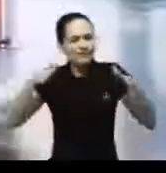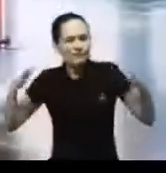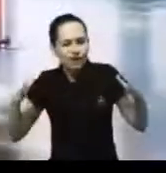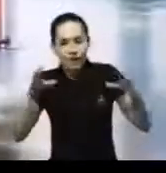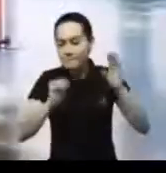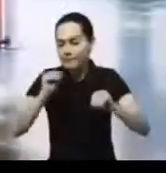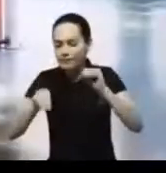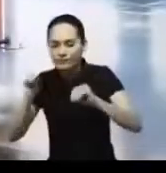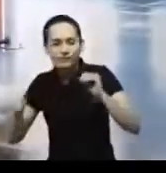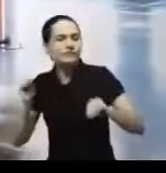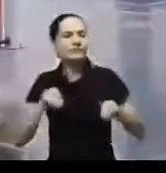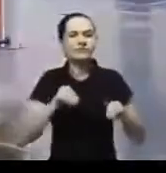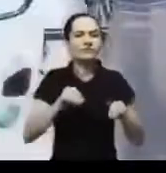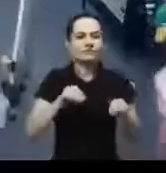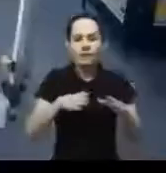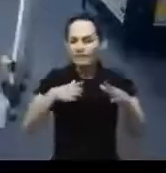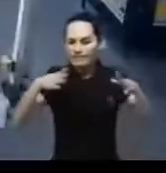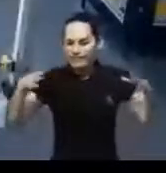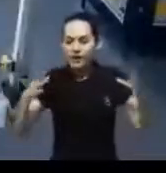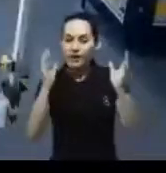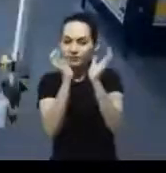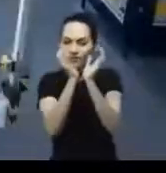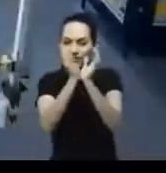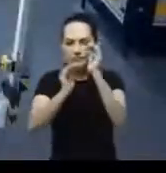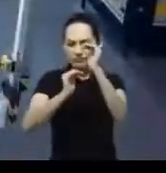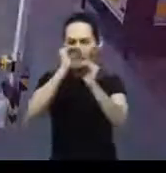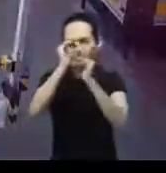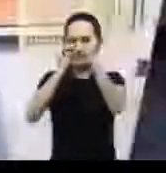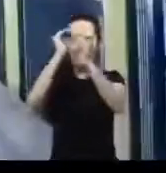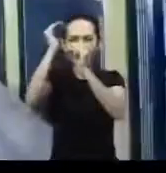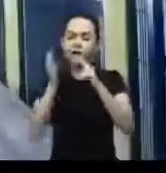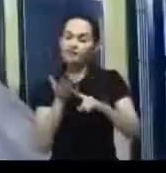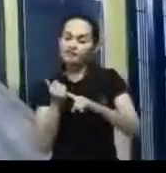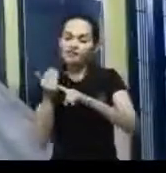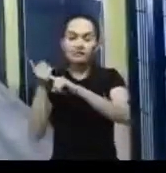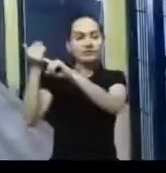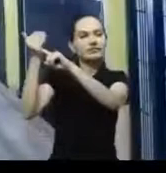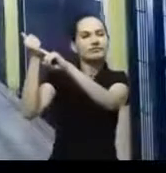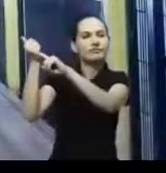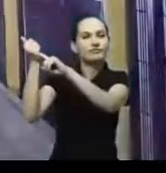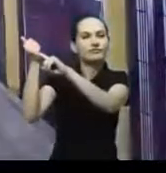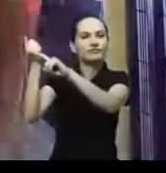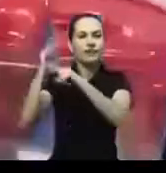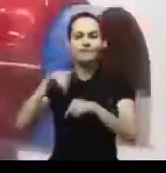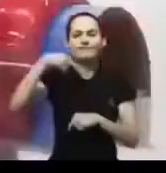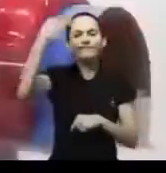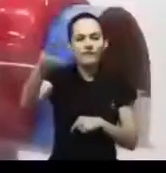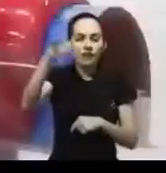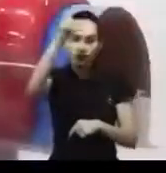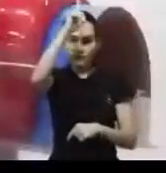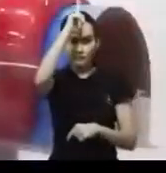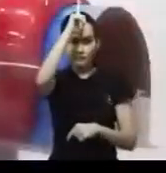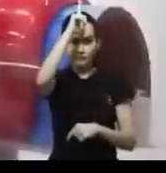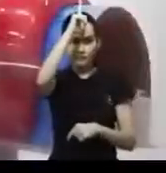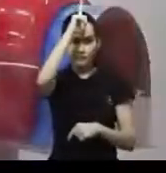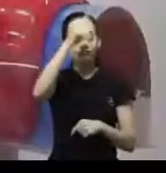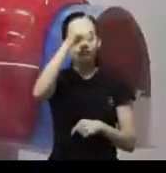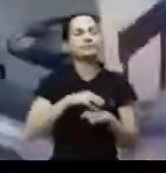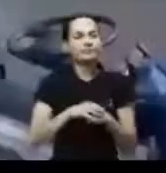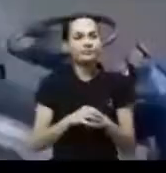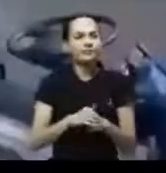unidade produtiva e o maior centro de desenvolvimento tecnológico cura da Ana leal